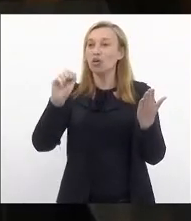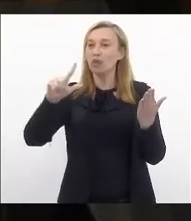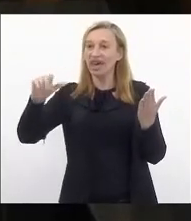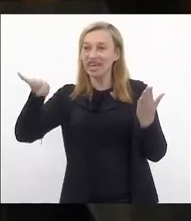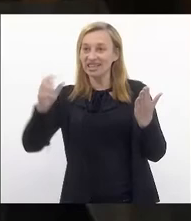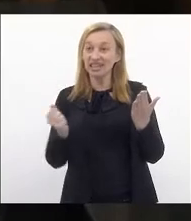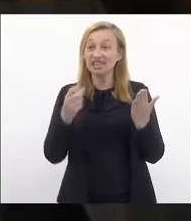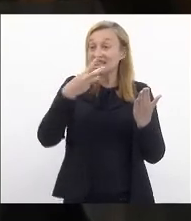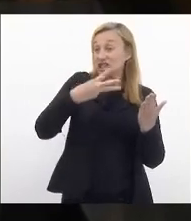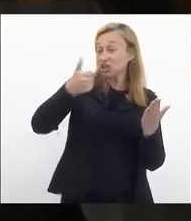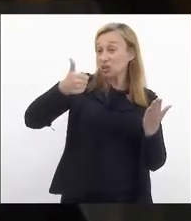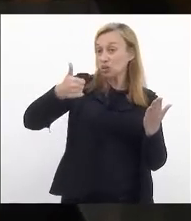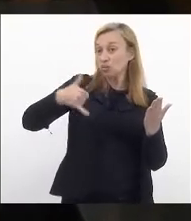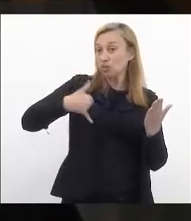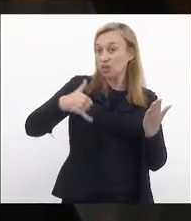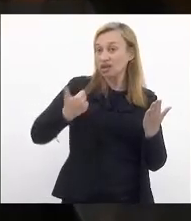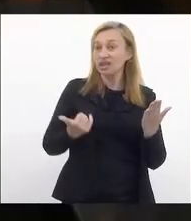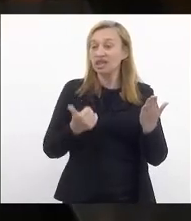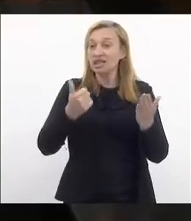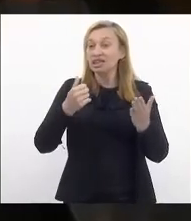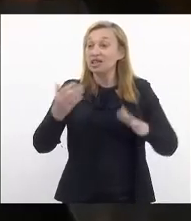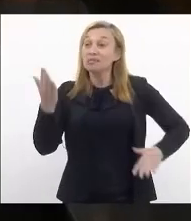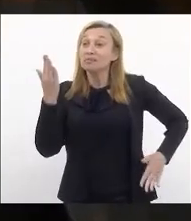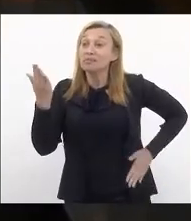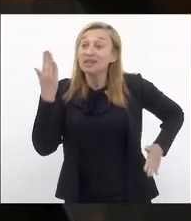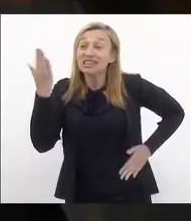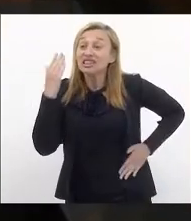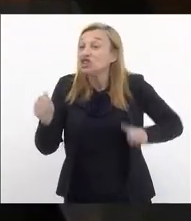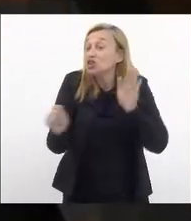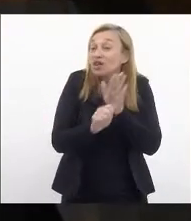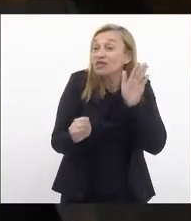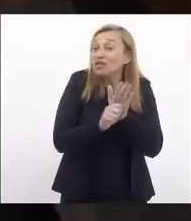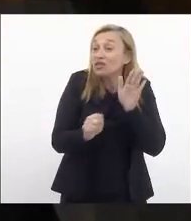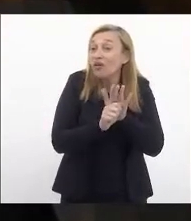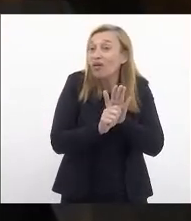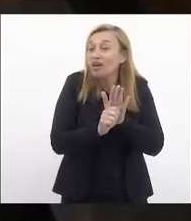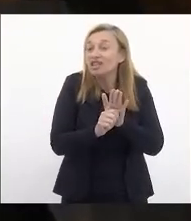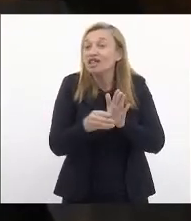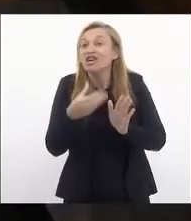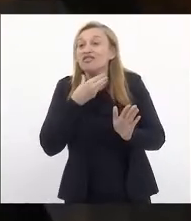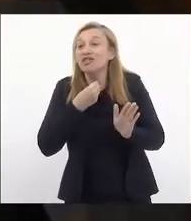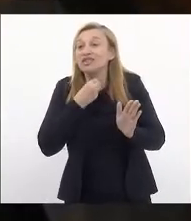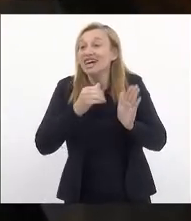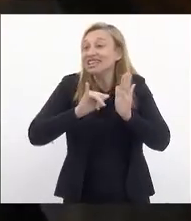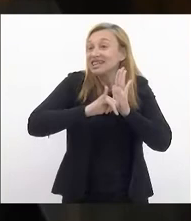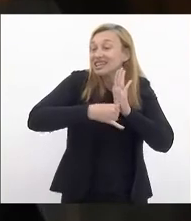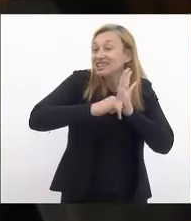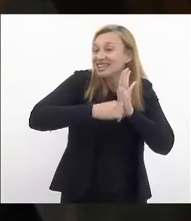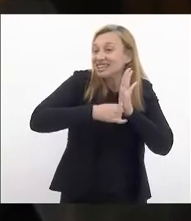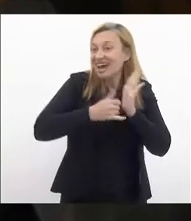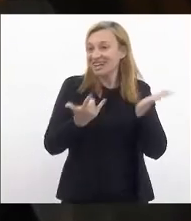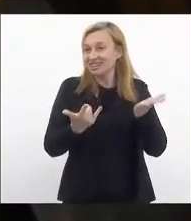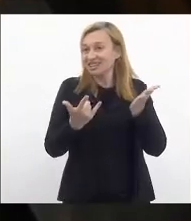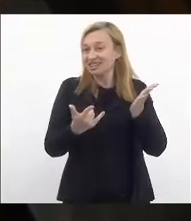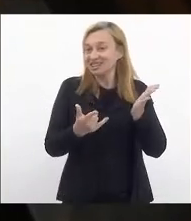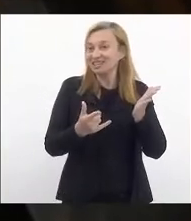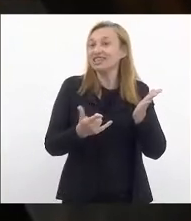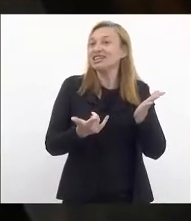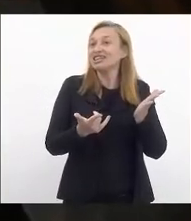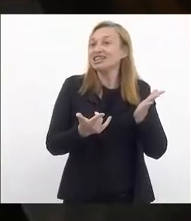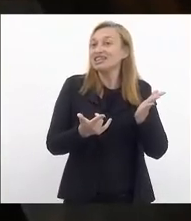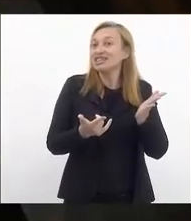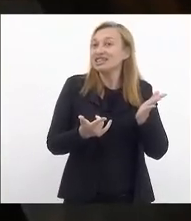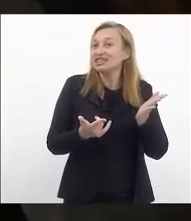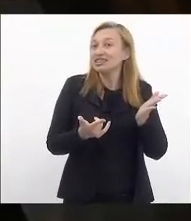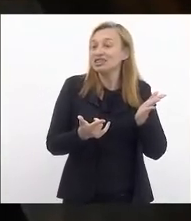31 anos ele responde por tráfico de drogas recepcitação falsidade identidade falsidade falsa identidade